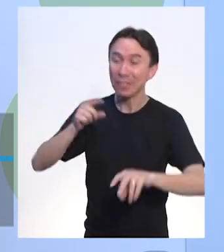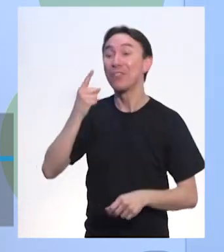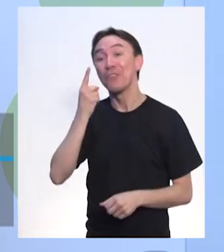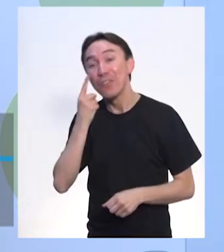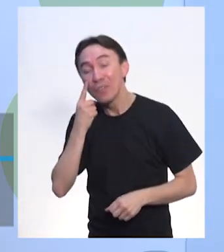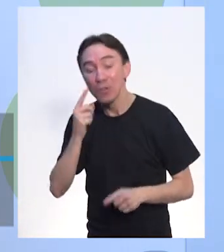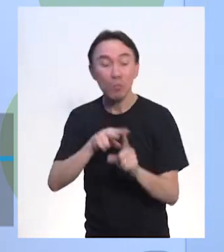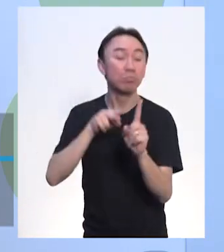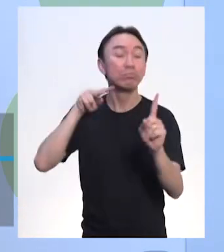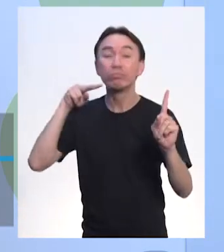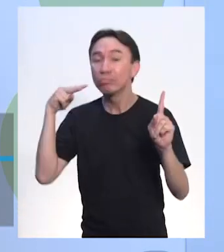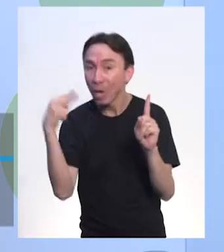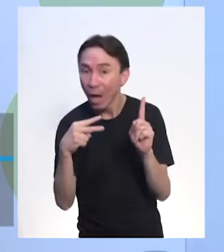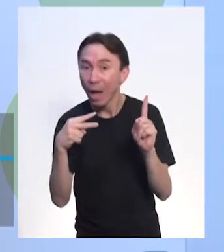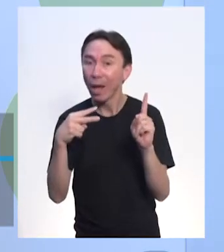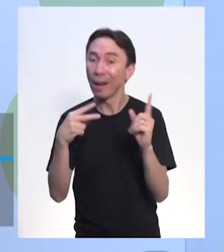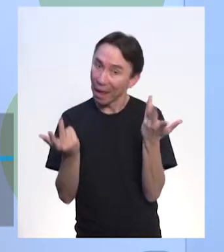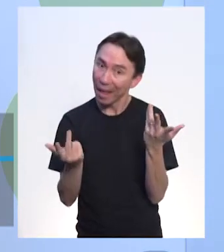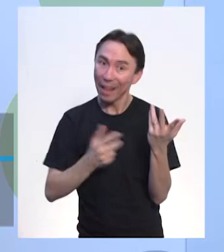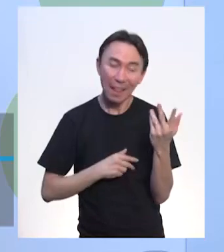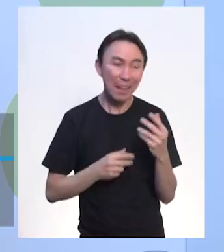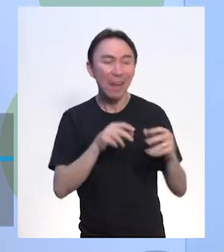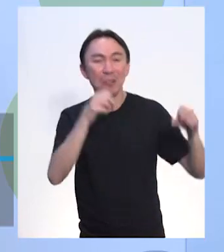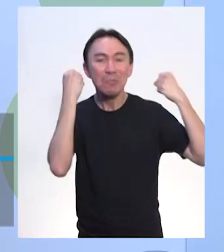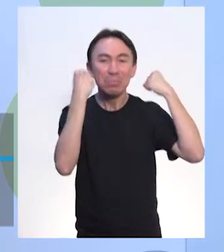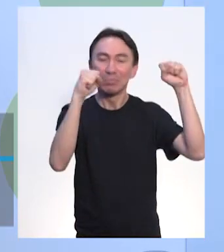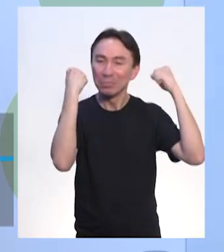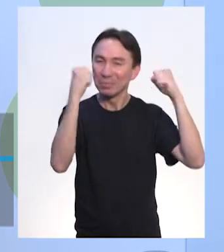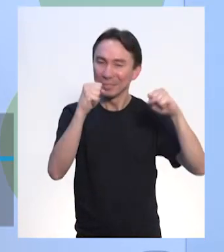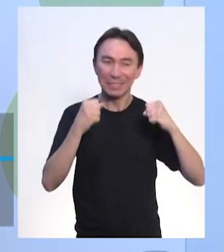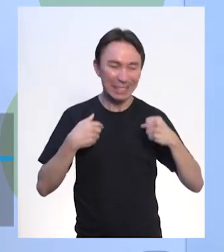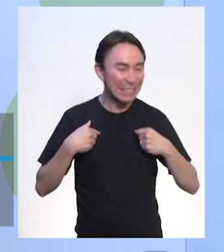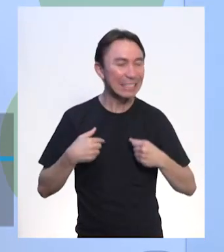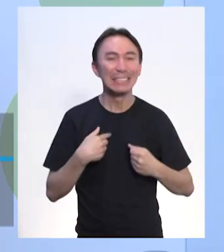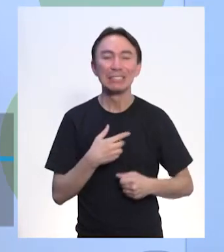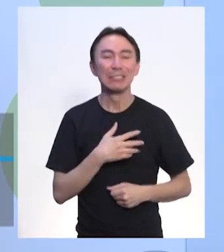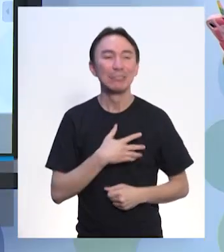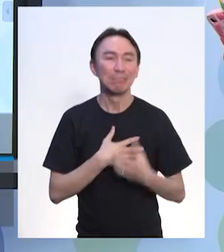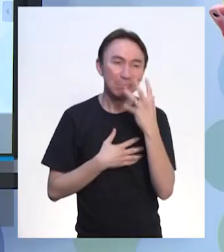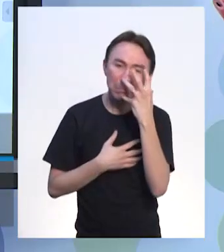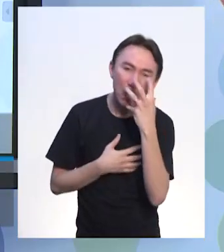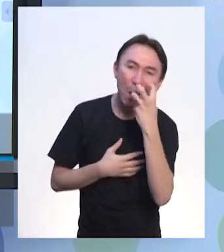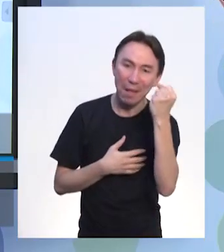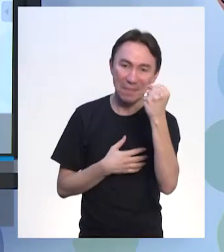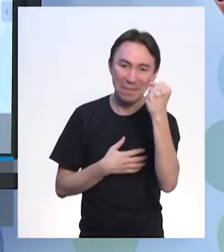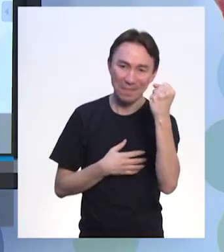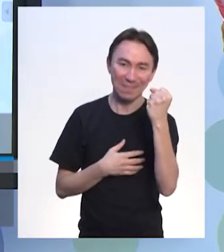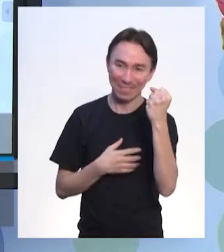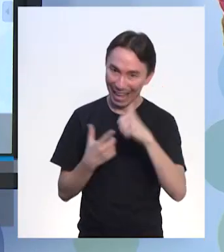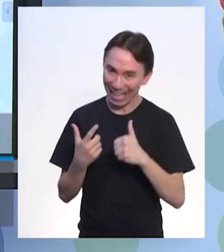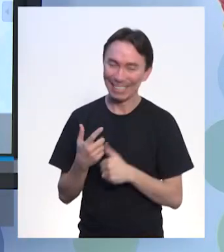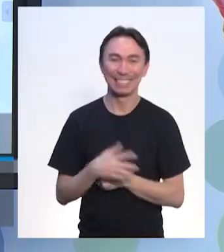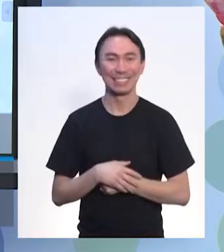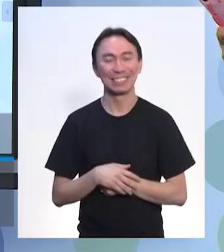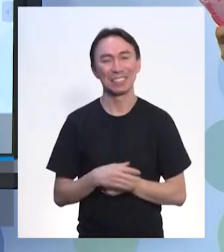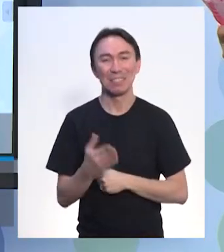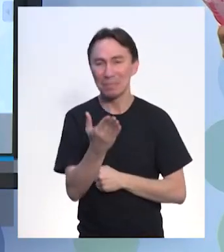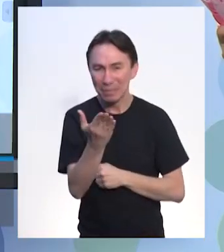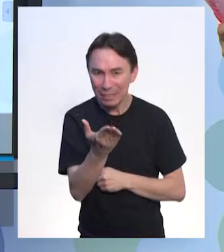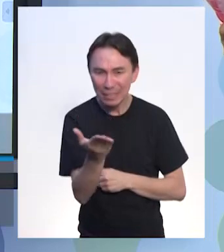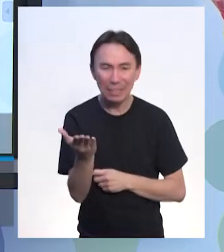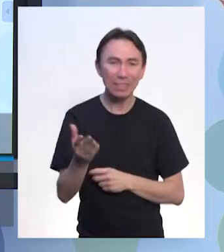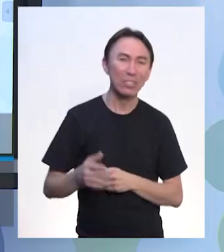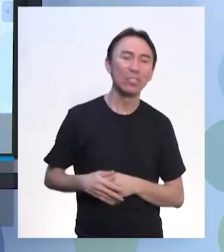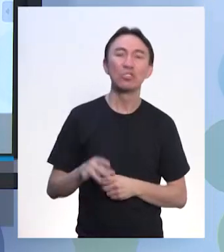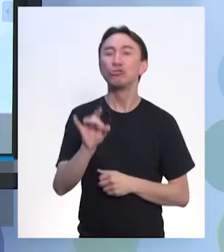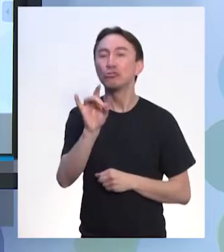Com mais carinho e se propor a fazer tudo o que a gente faz aqui, né, Mara? Muito bem. Então, assim, também é um convite. Vocês acabam só